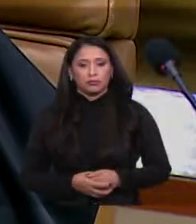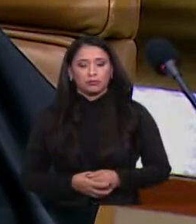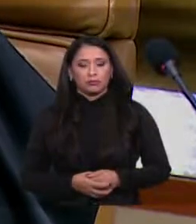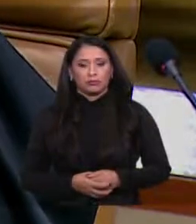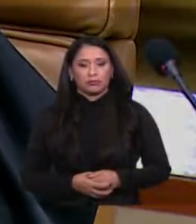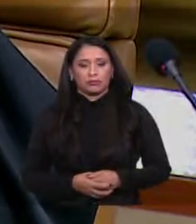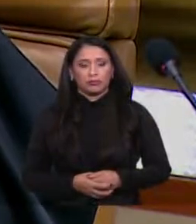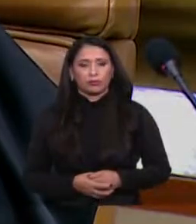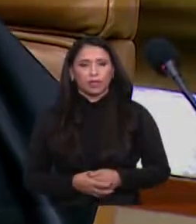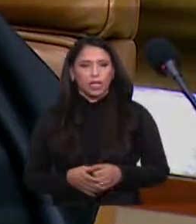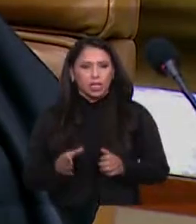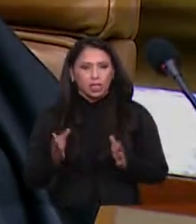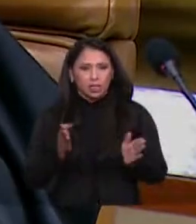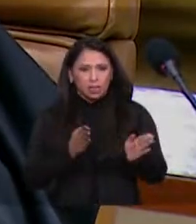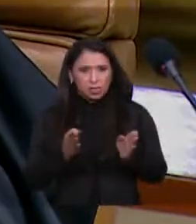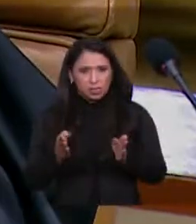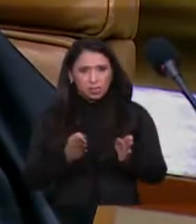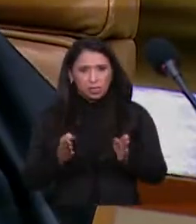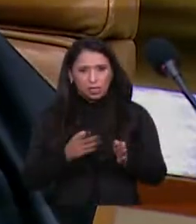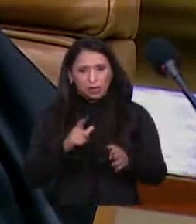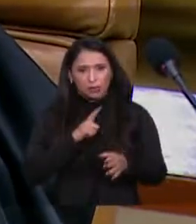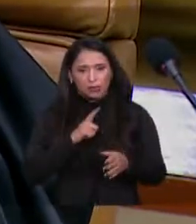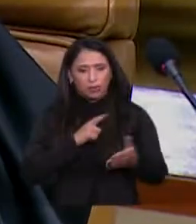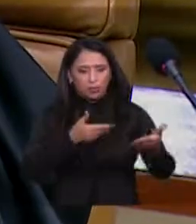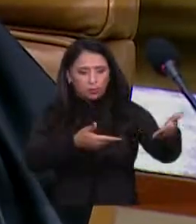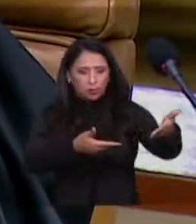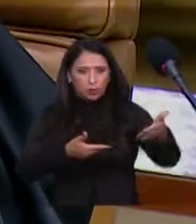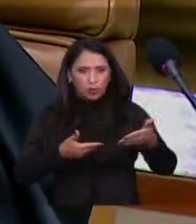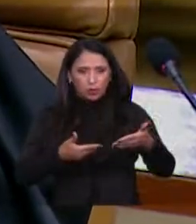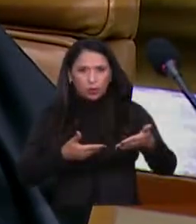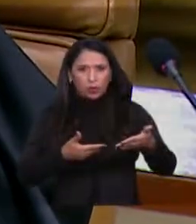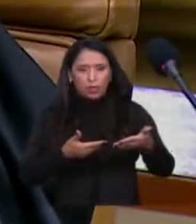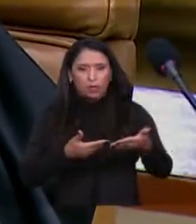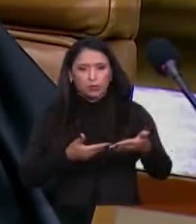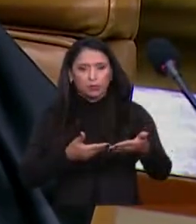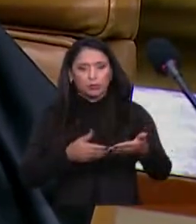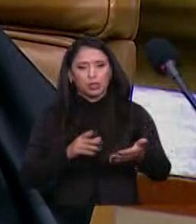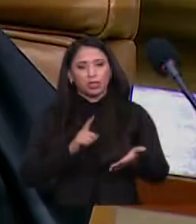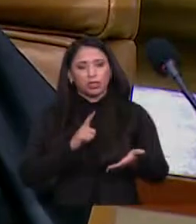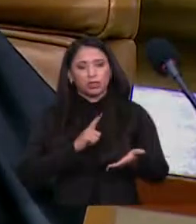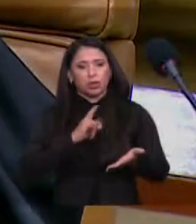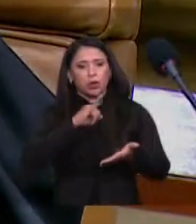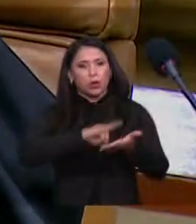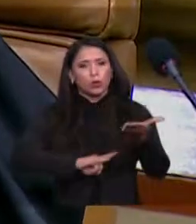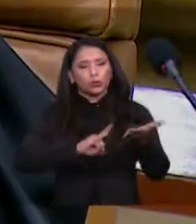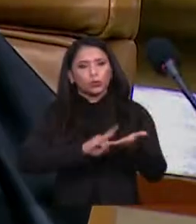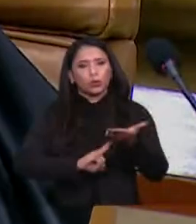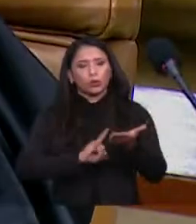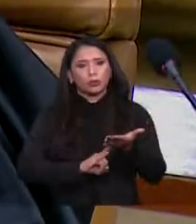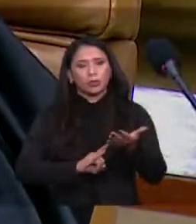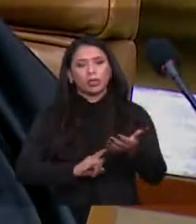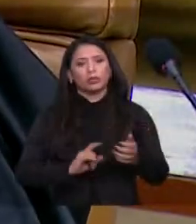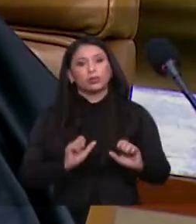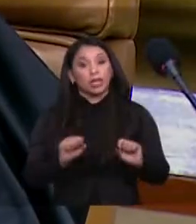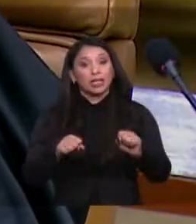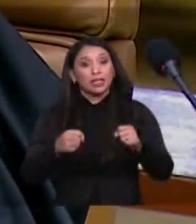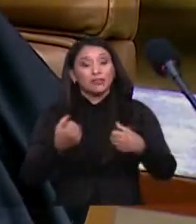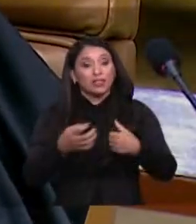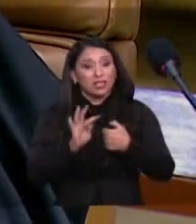ao meu gabinete creio que de vossa excelência também um memorial por meio do qual defesa técnica